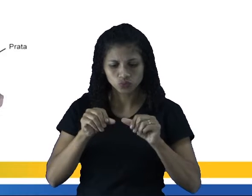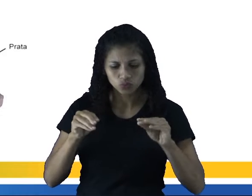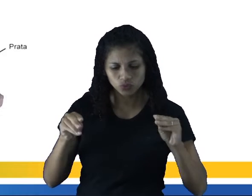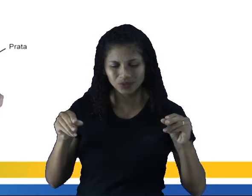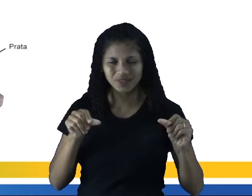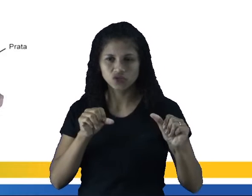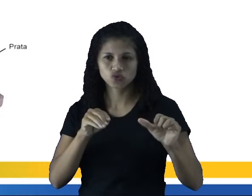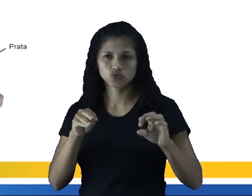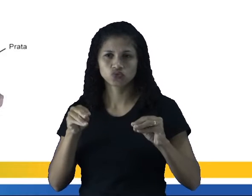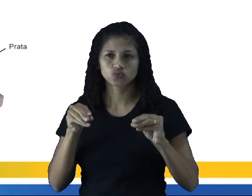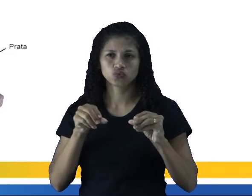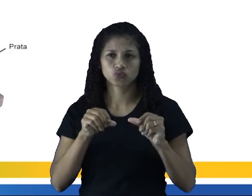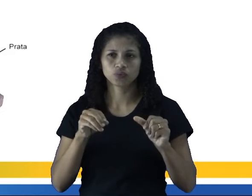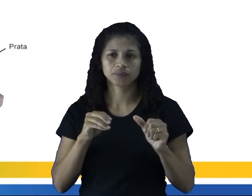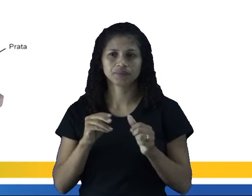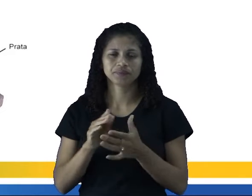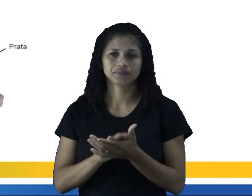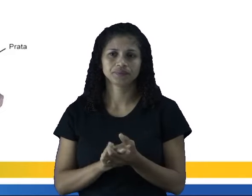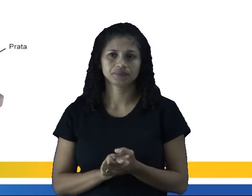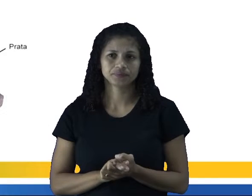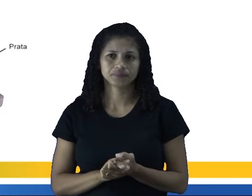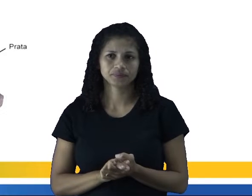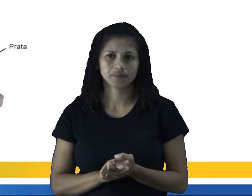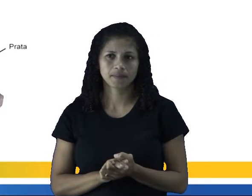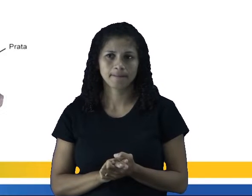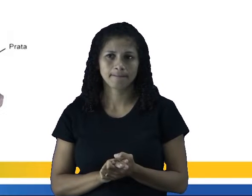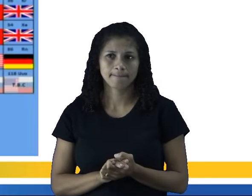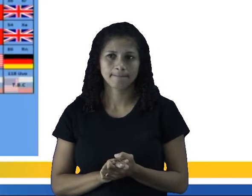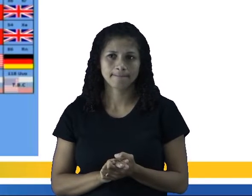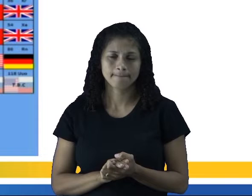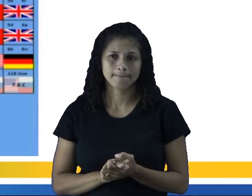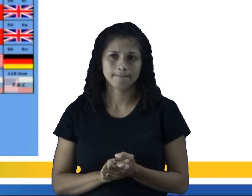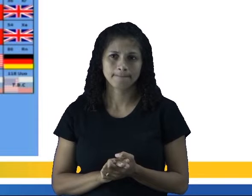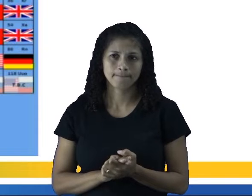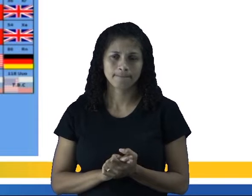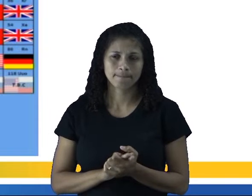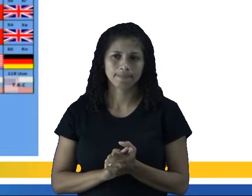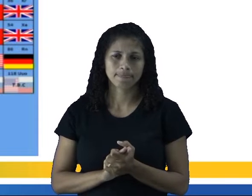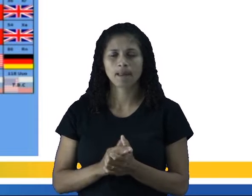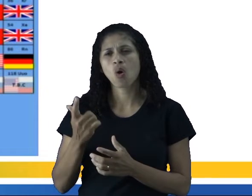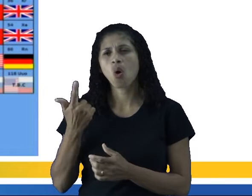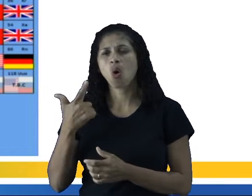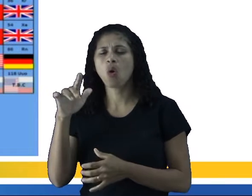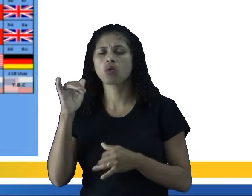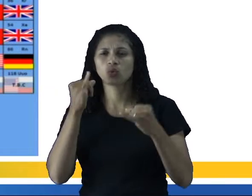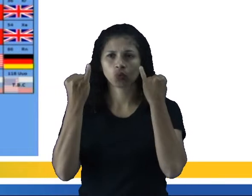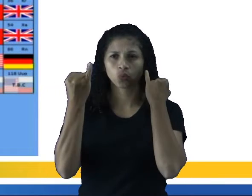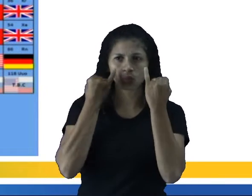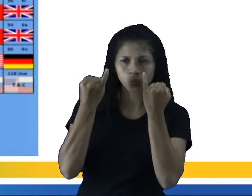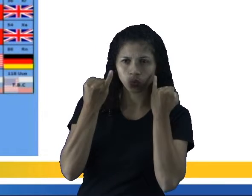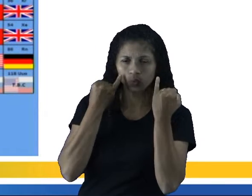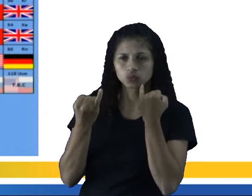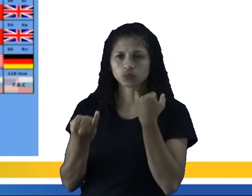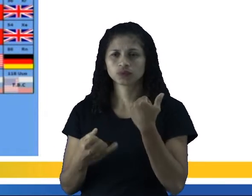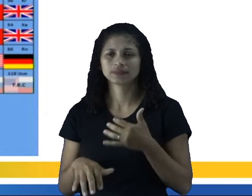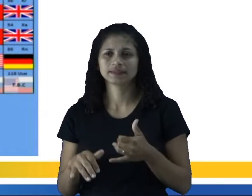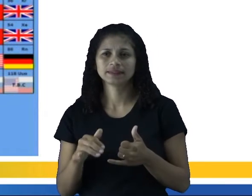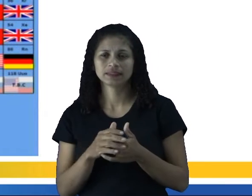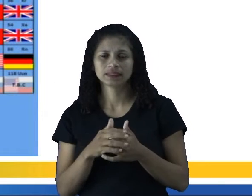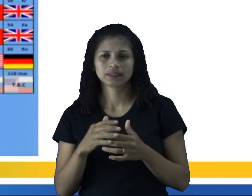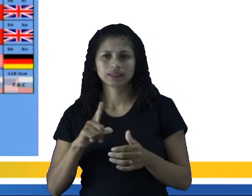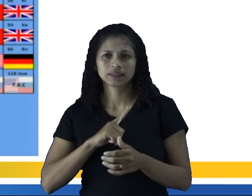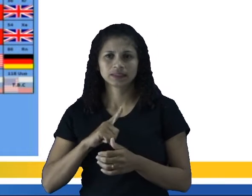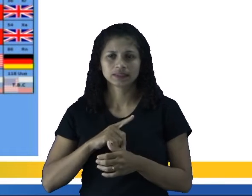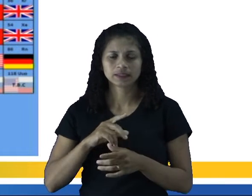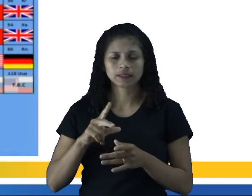Todos eles estão ali no seu estado sólido. Outra informação aqui que a gente tem da tabela periódica, né? Então, a gente